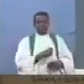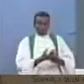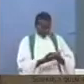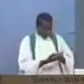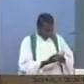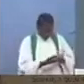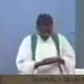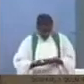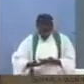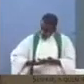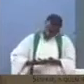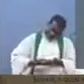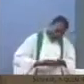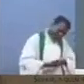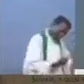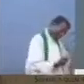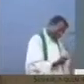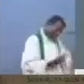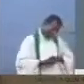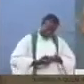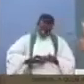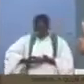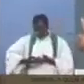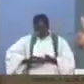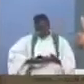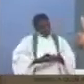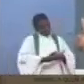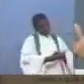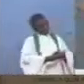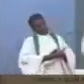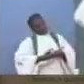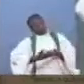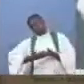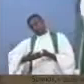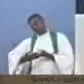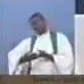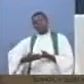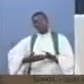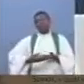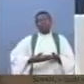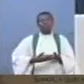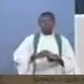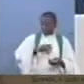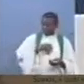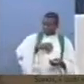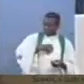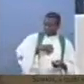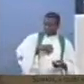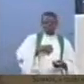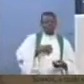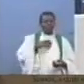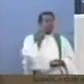impossível alguém que pegue uma criança no colo, alguém que receba um beijo, um abraço de uma